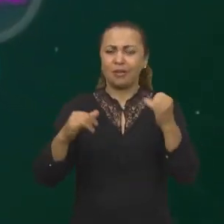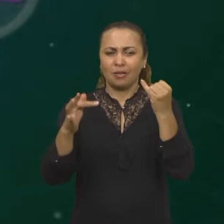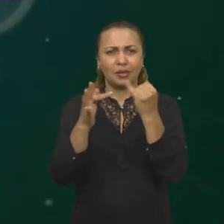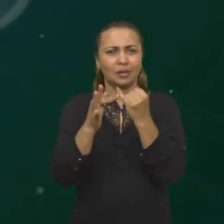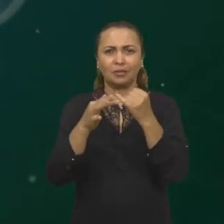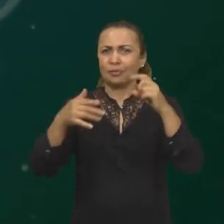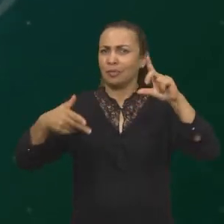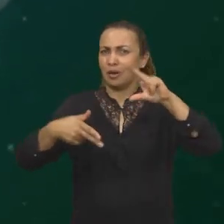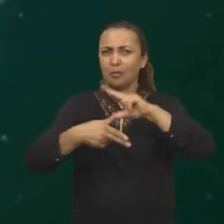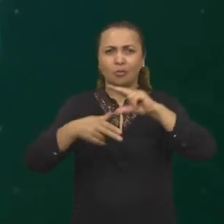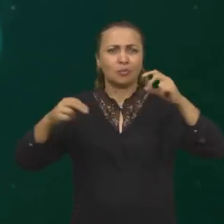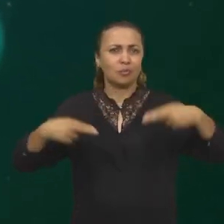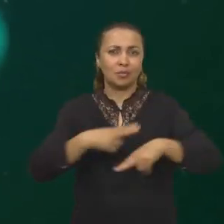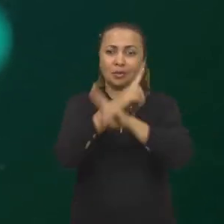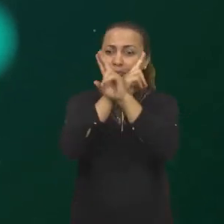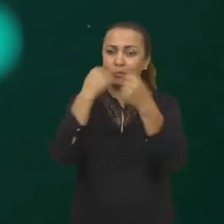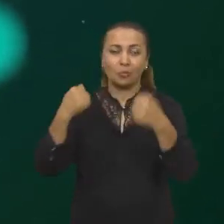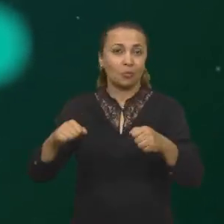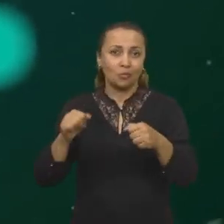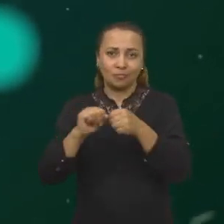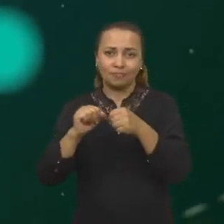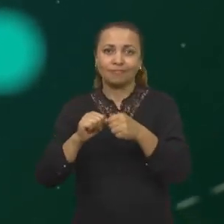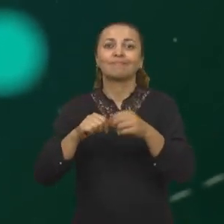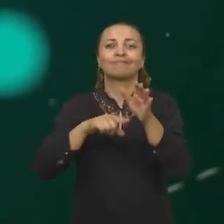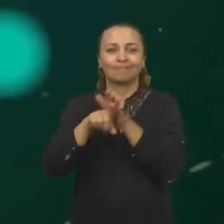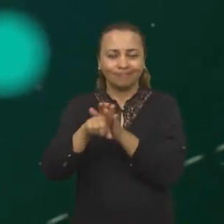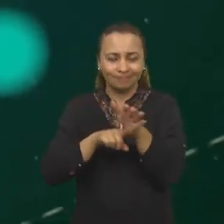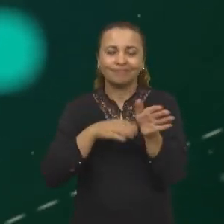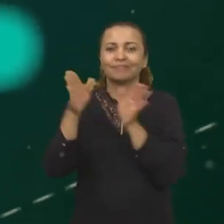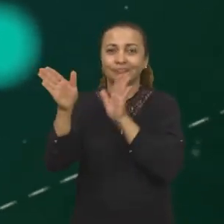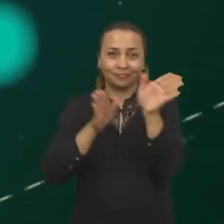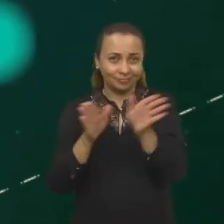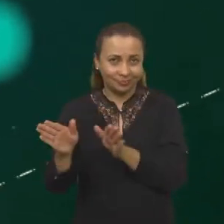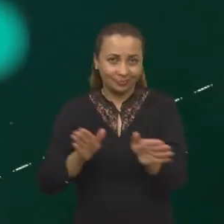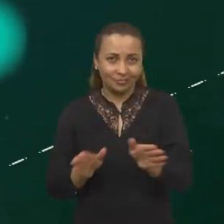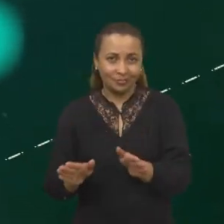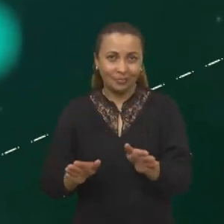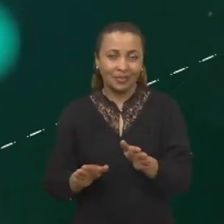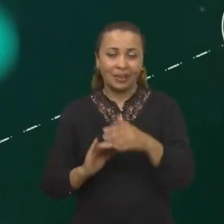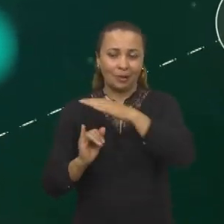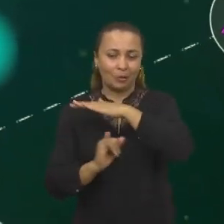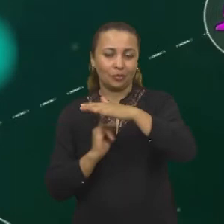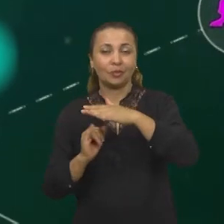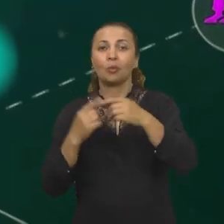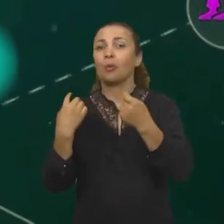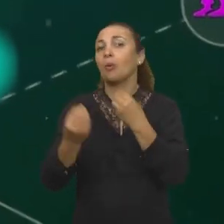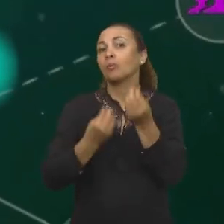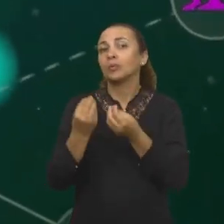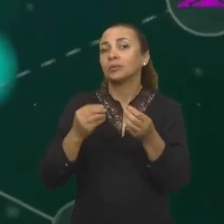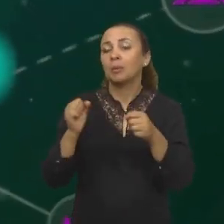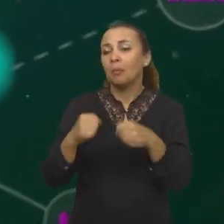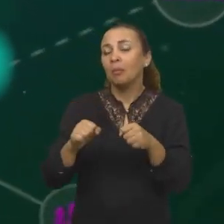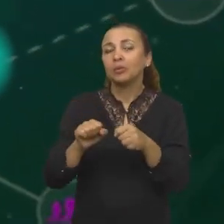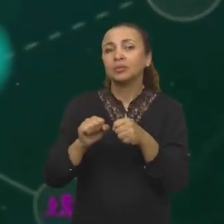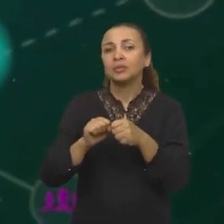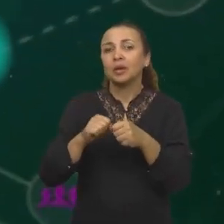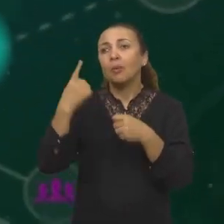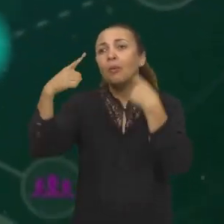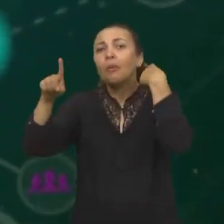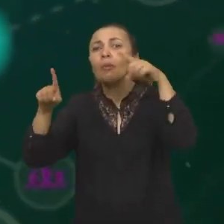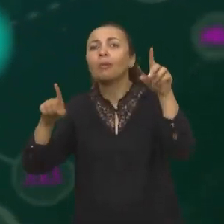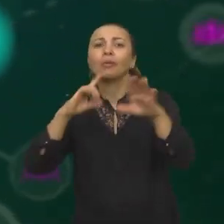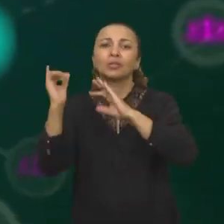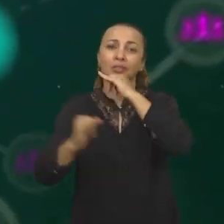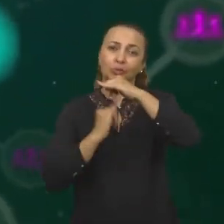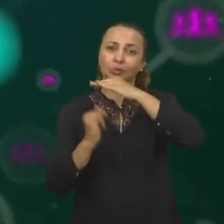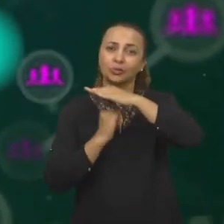IFBA, UFBA, UESB, podem realizar pesquisas entre si, né? Assim como podem também realizar com outras redes, como,